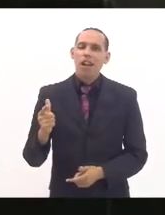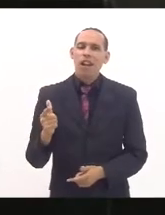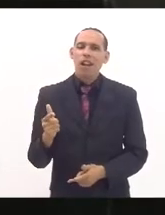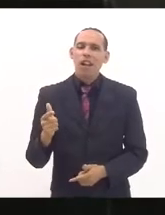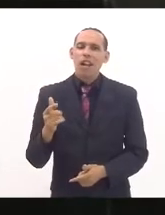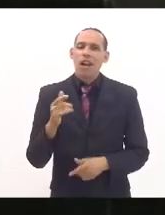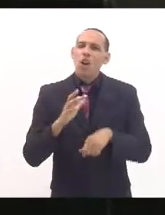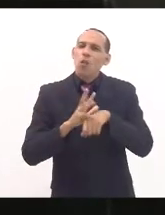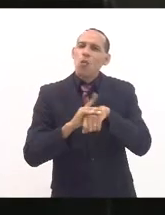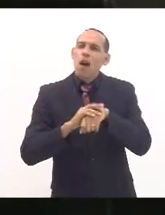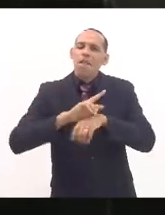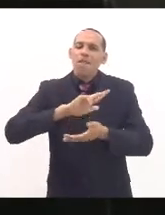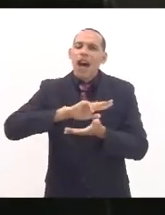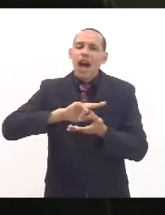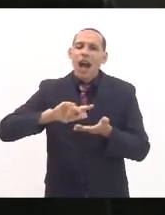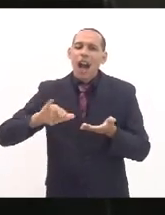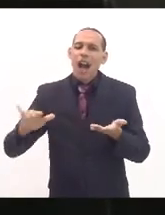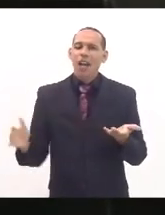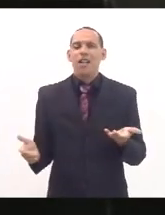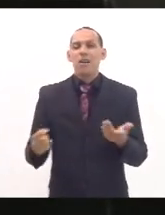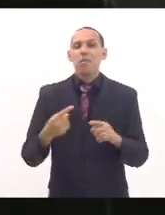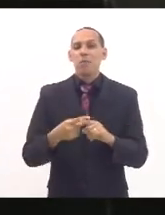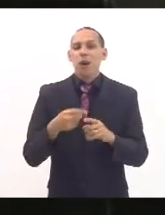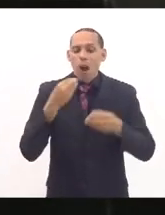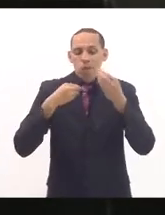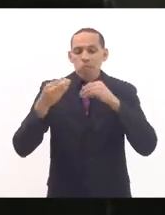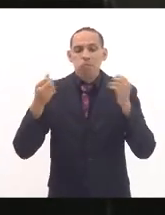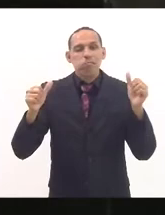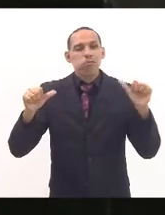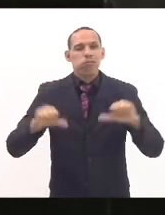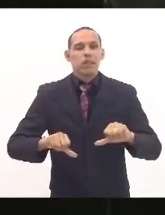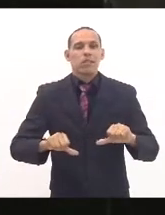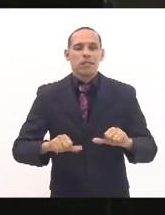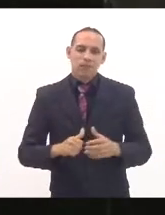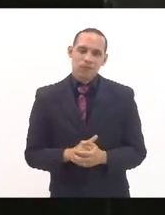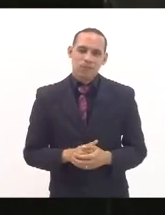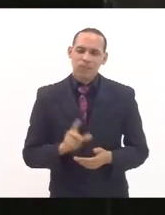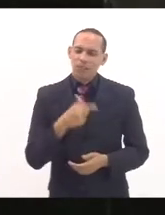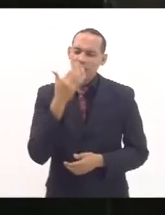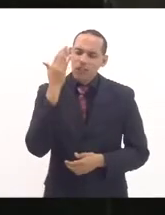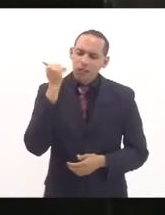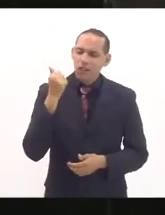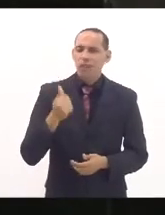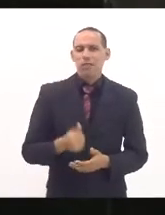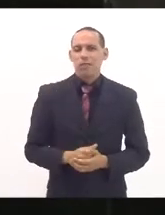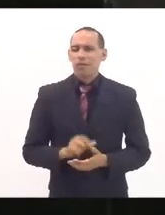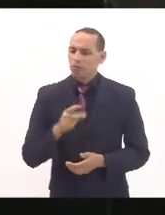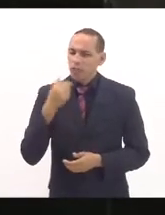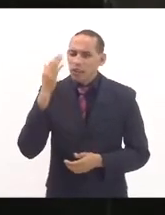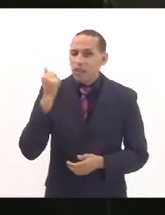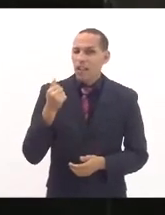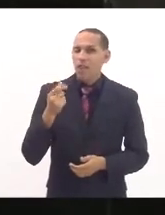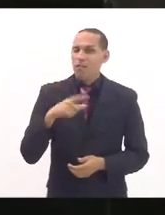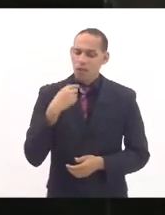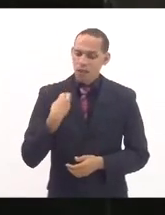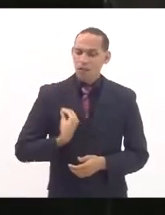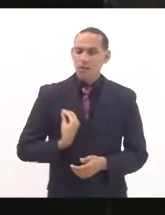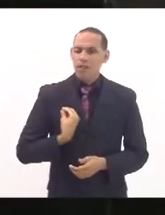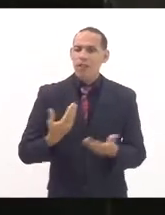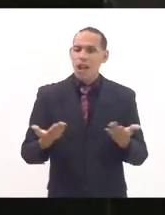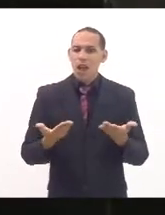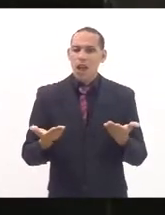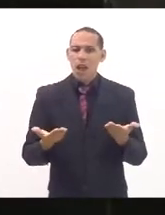várias doenças, a má alimentação. Nós sabemos que moramos no Rio de